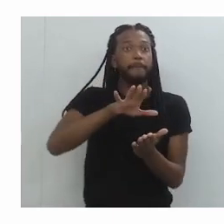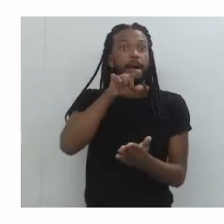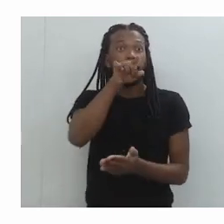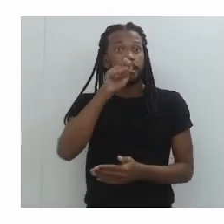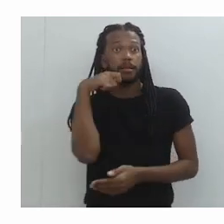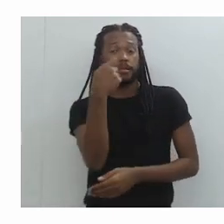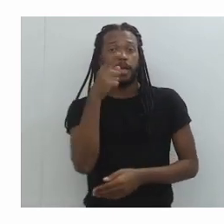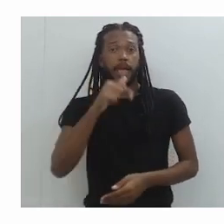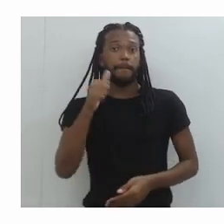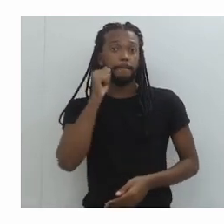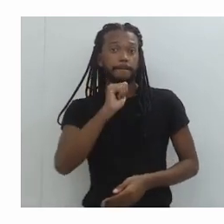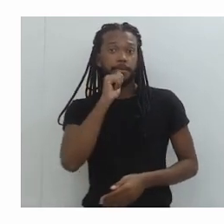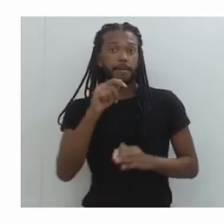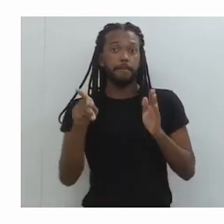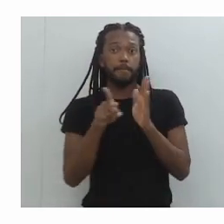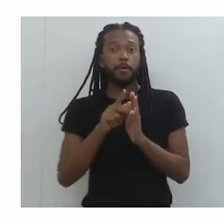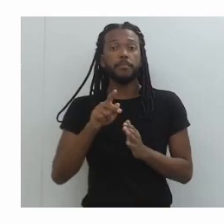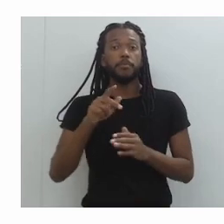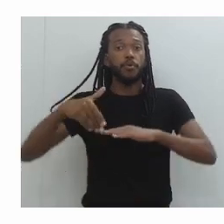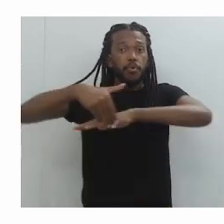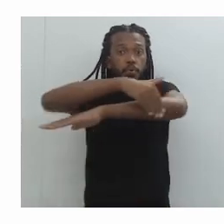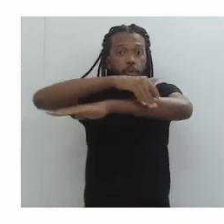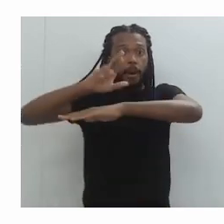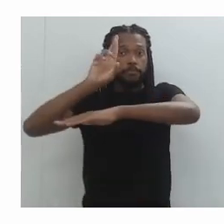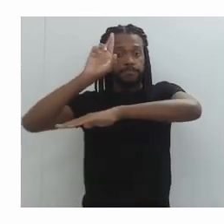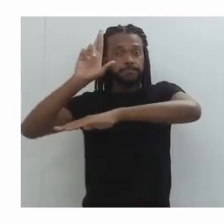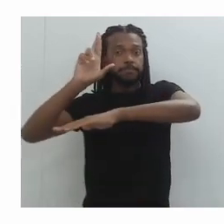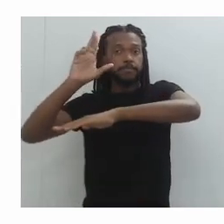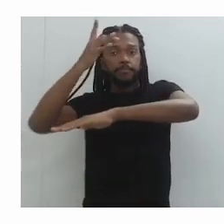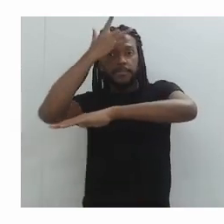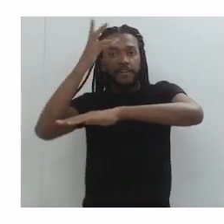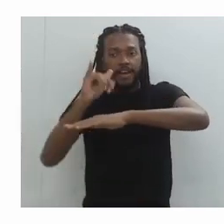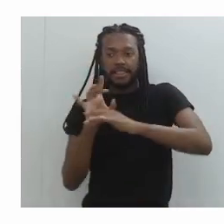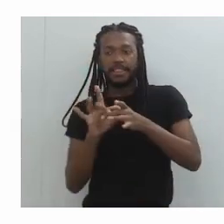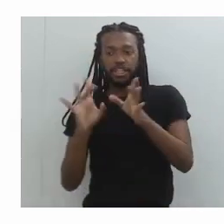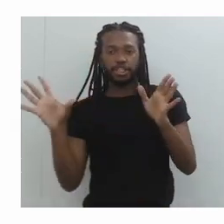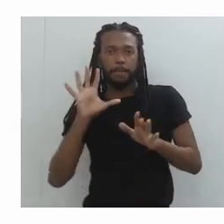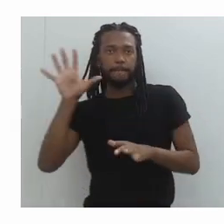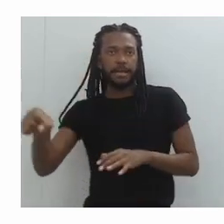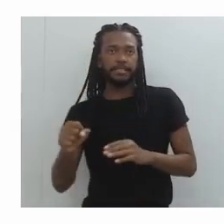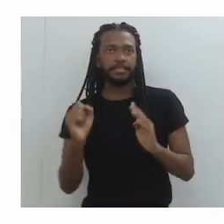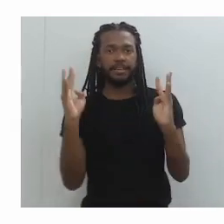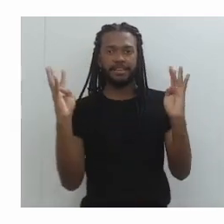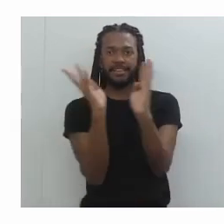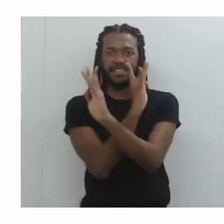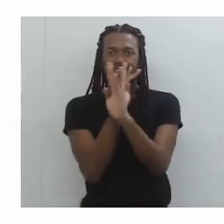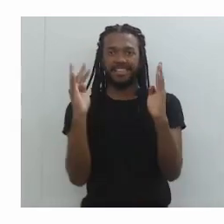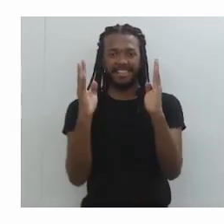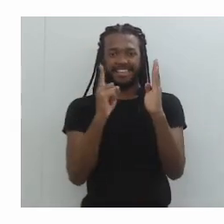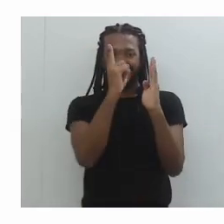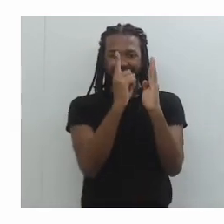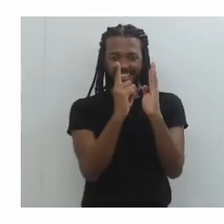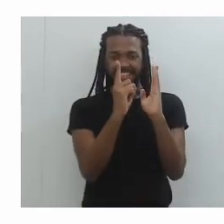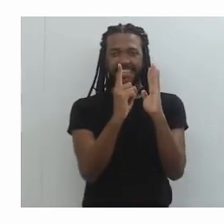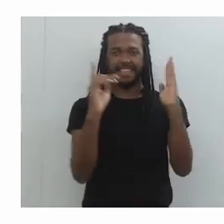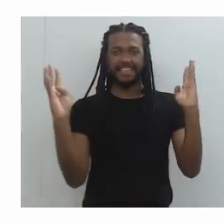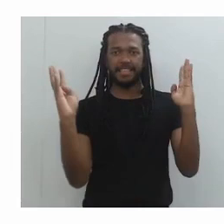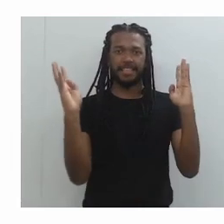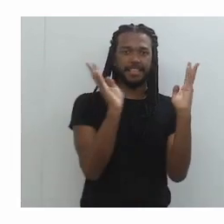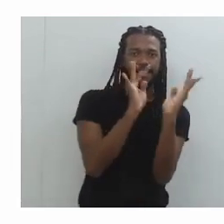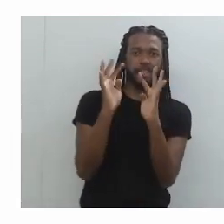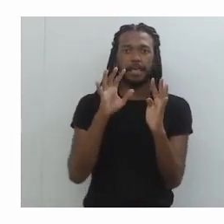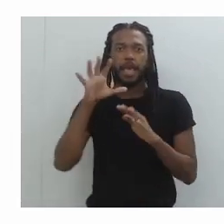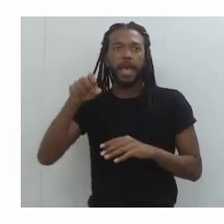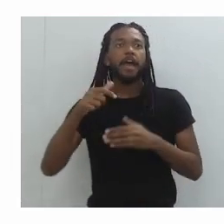da Rua, né? Quem é o dono da rua? Quem é que vai deixar passar? E aí você já estabelece outra questão da